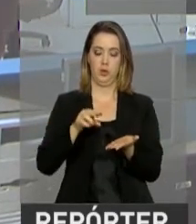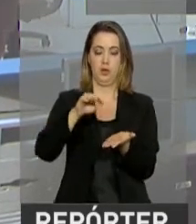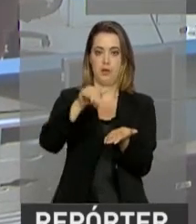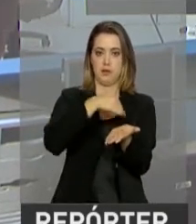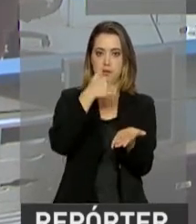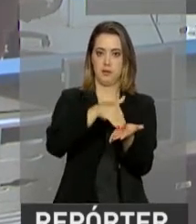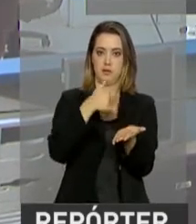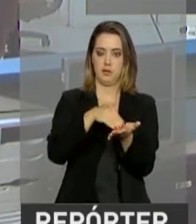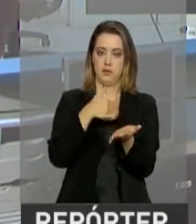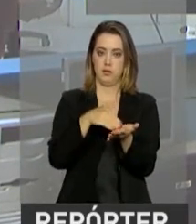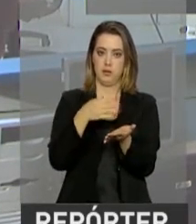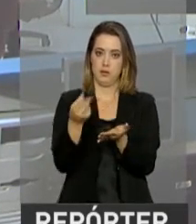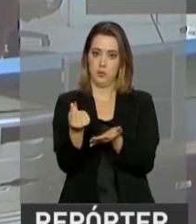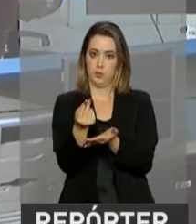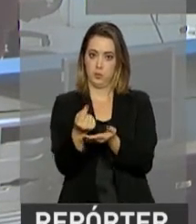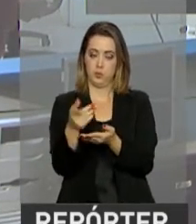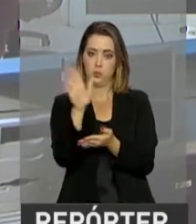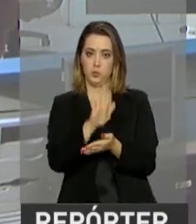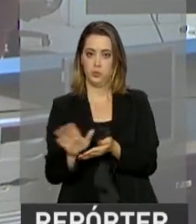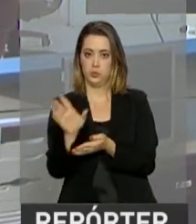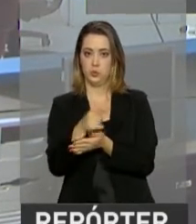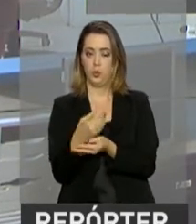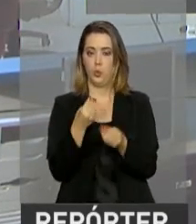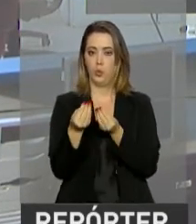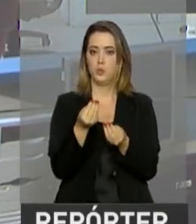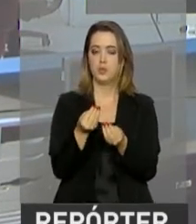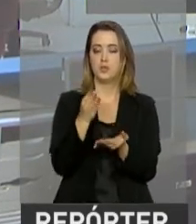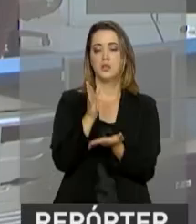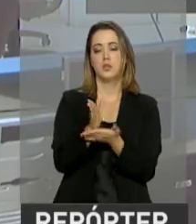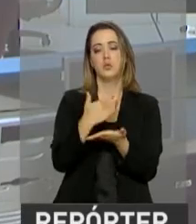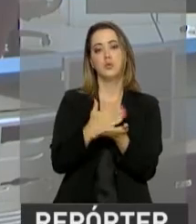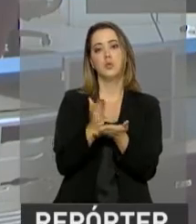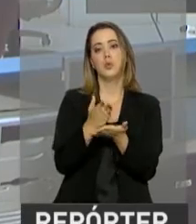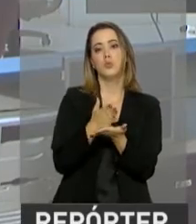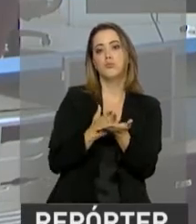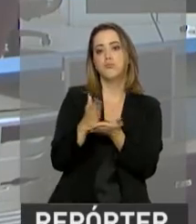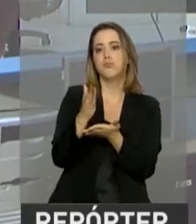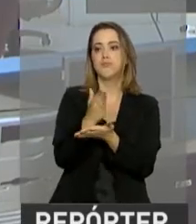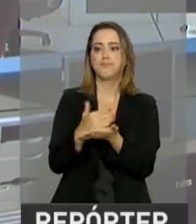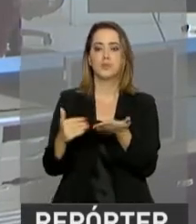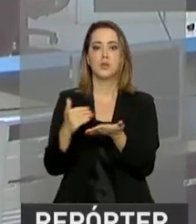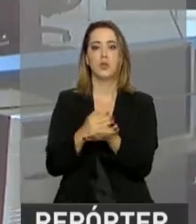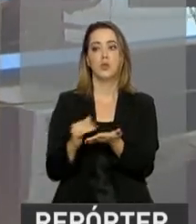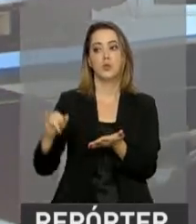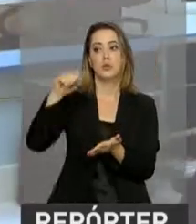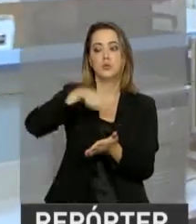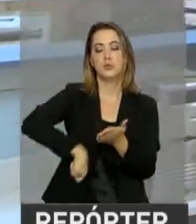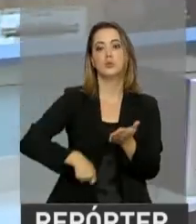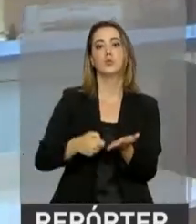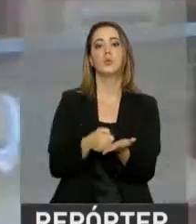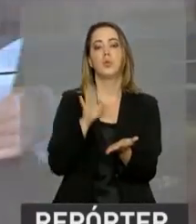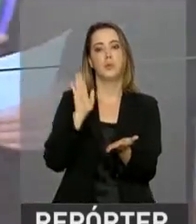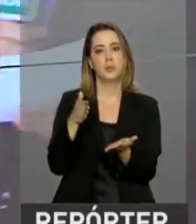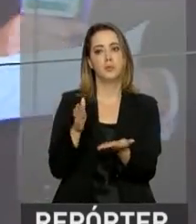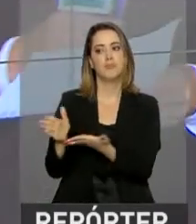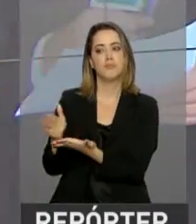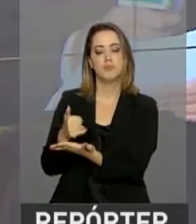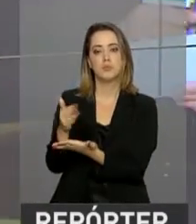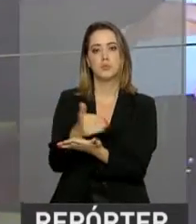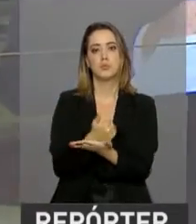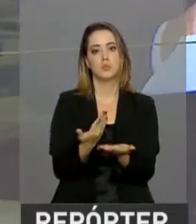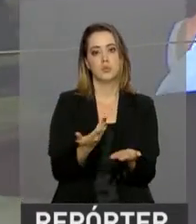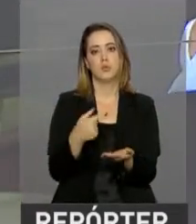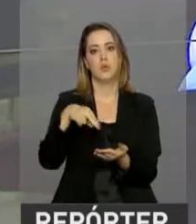como serão os repasses do imposto arrecadado durante o processo de repatriação de recursos. Ao vivo, o repórter Ney Pereira tem